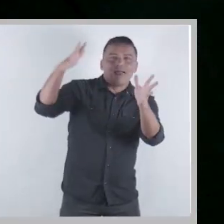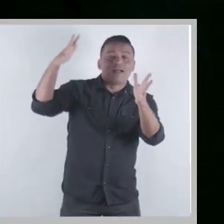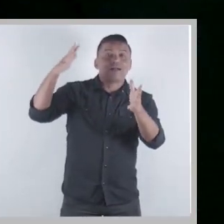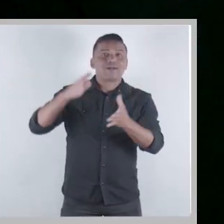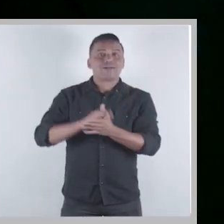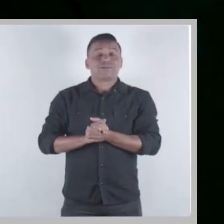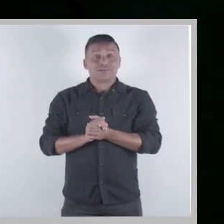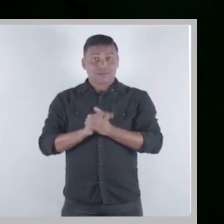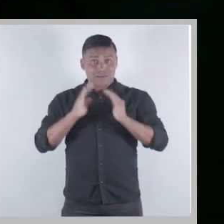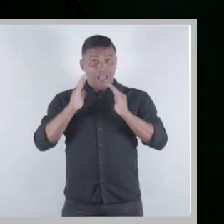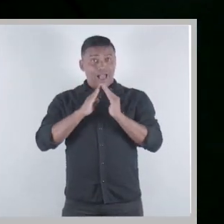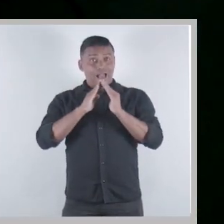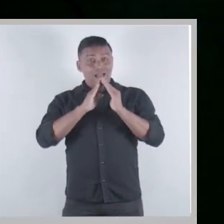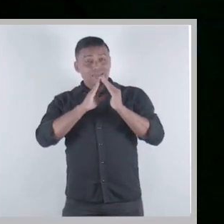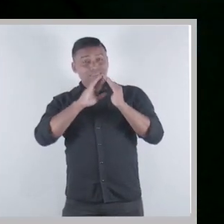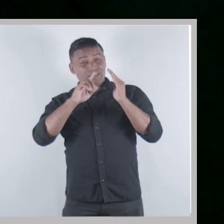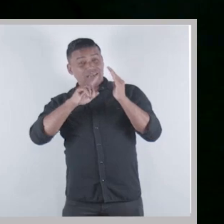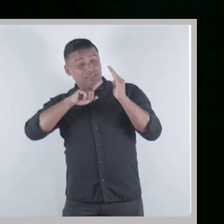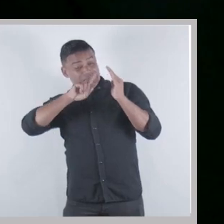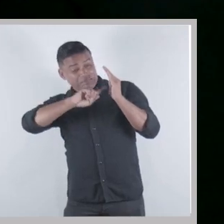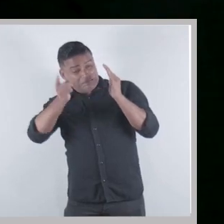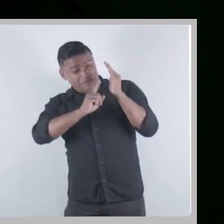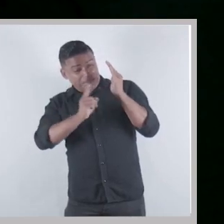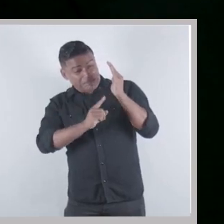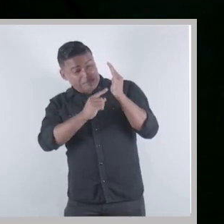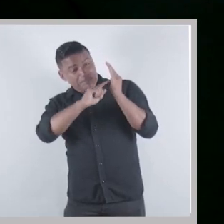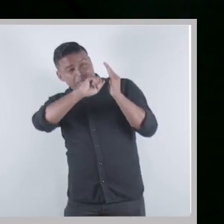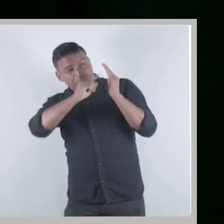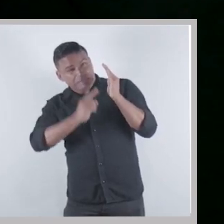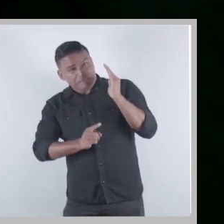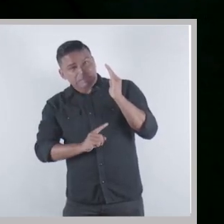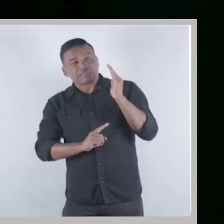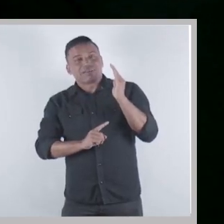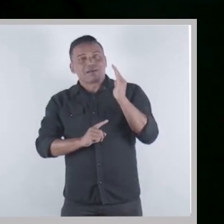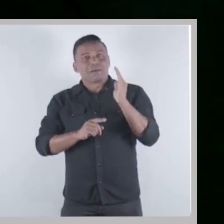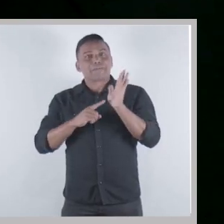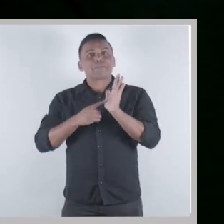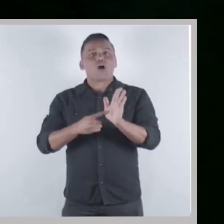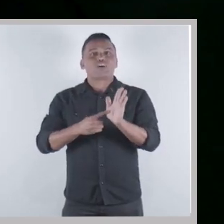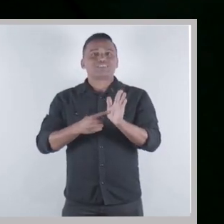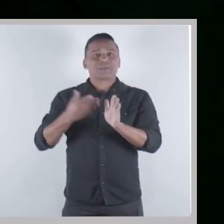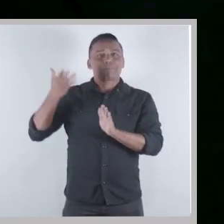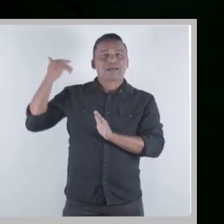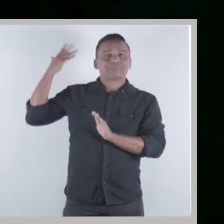Minhas rachaduras profundas desnudariam meu passado.